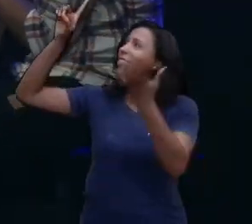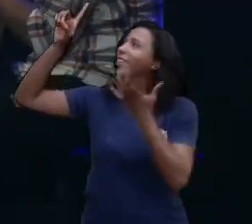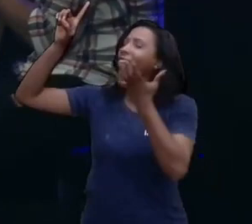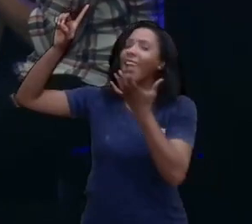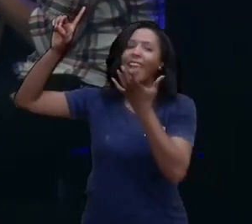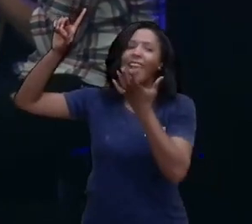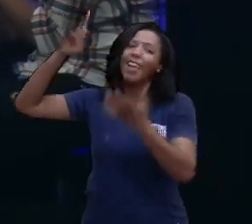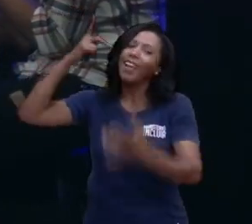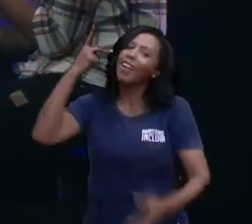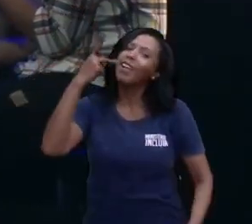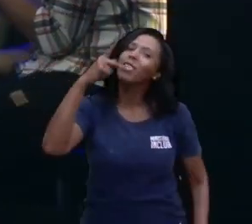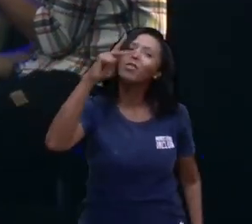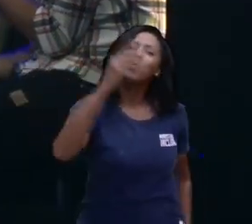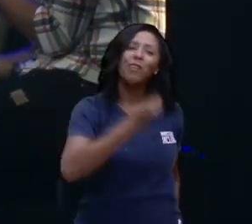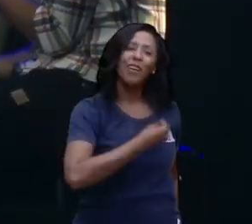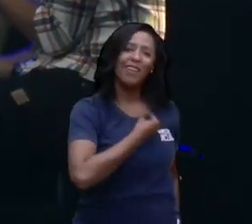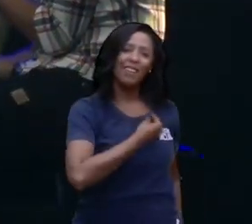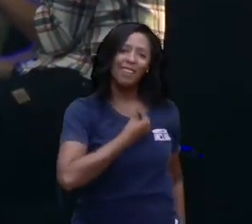e